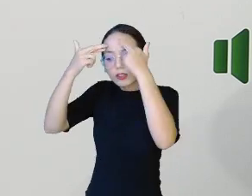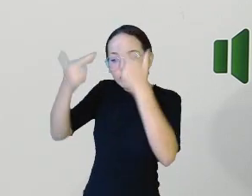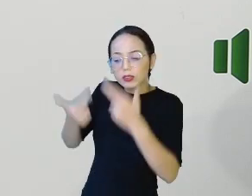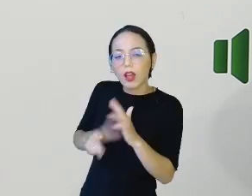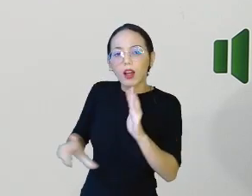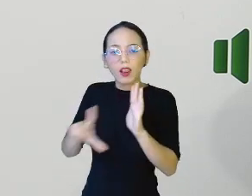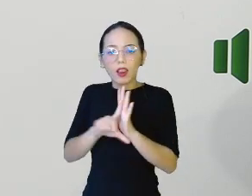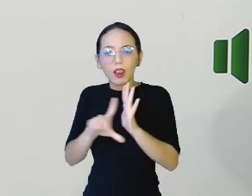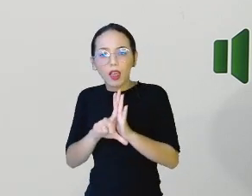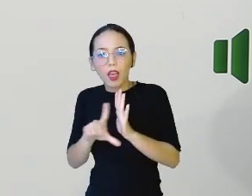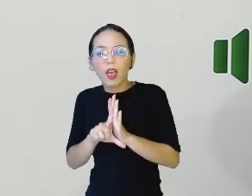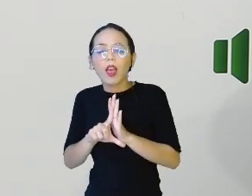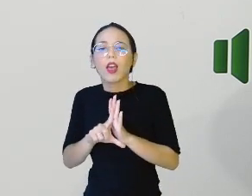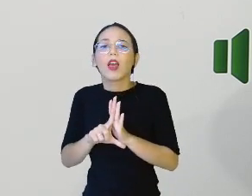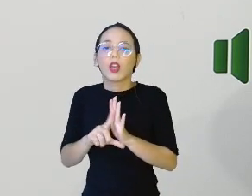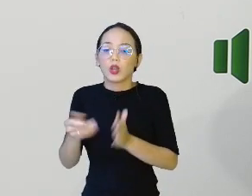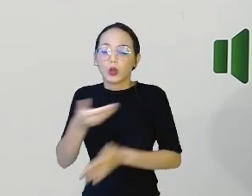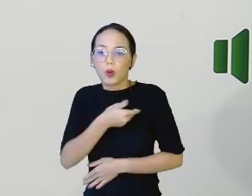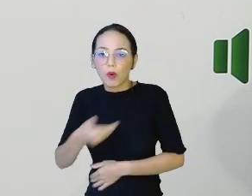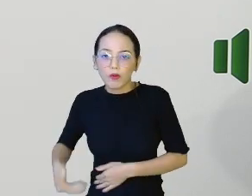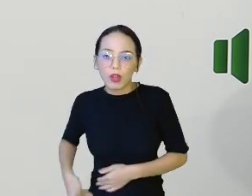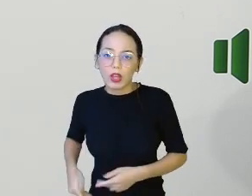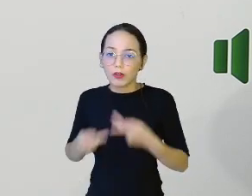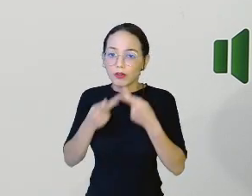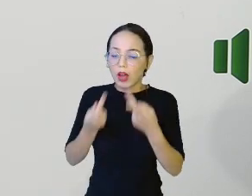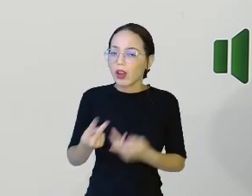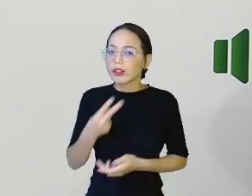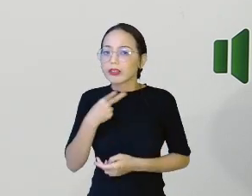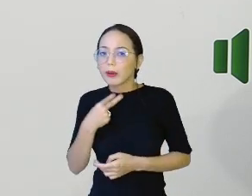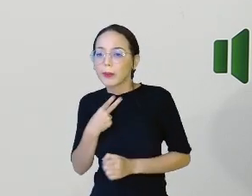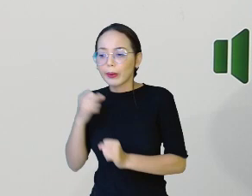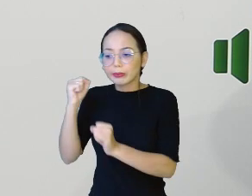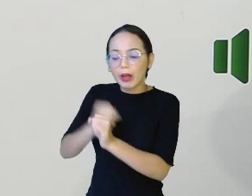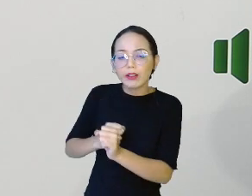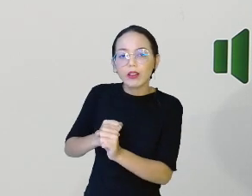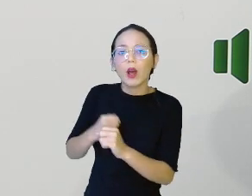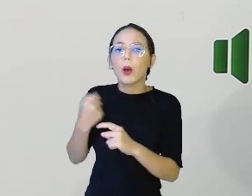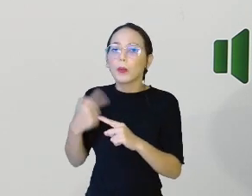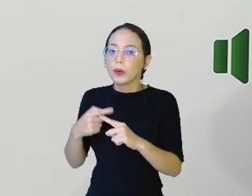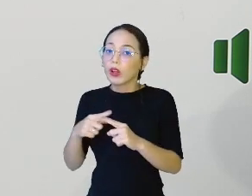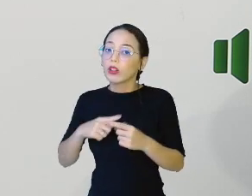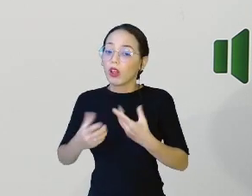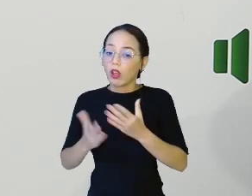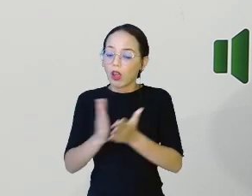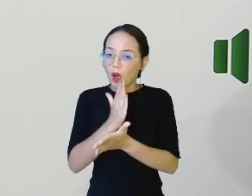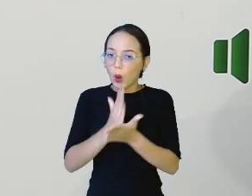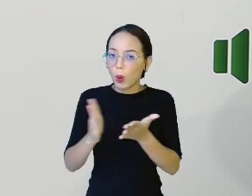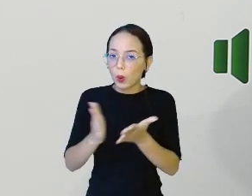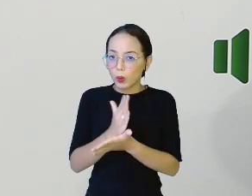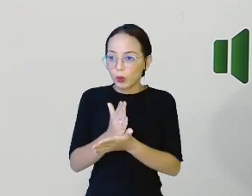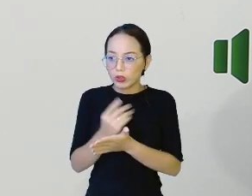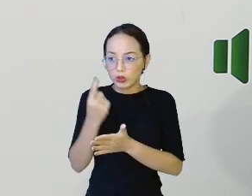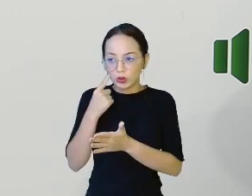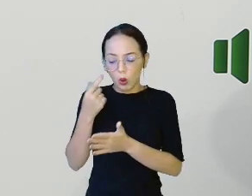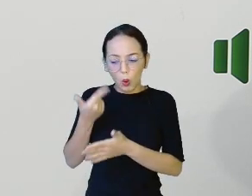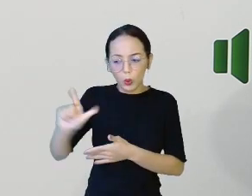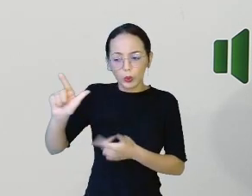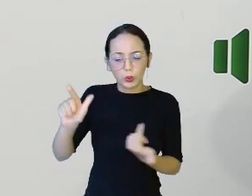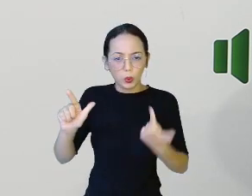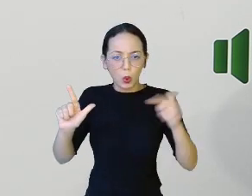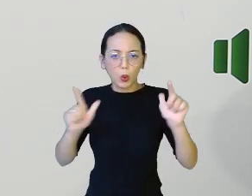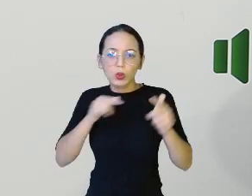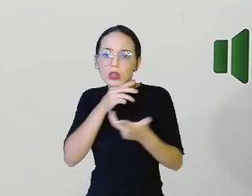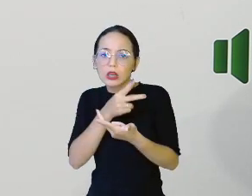leis, que o governo coloca que não pode, tem uns, no caso, não a esse que eu estou te mostrando, mas